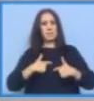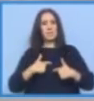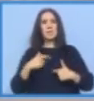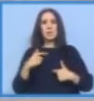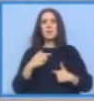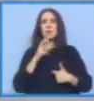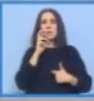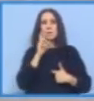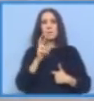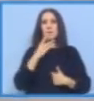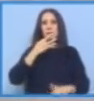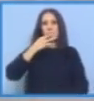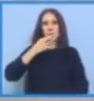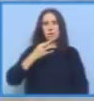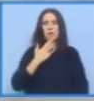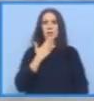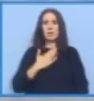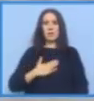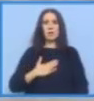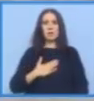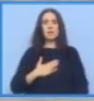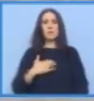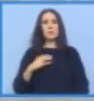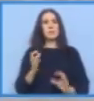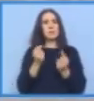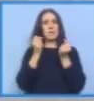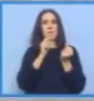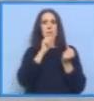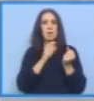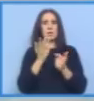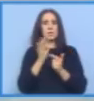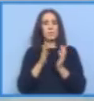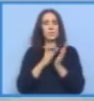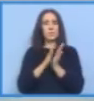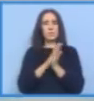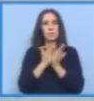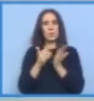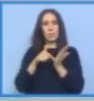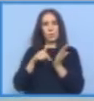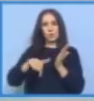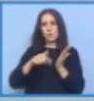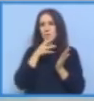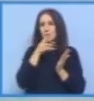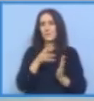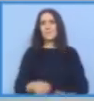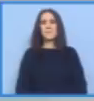o acreditar, leva-me a ser capaz de ser salvo, como diz o Evangelho de hoje.